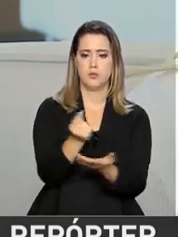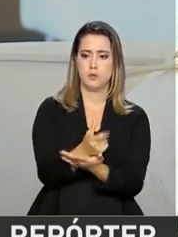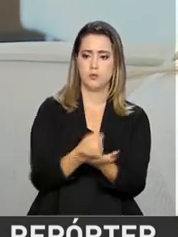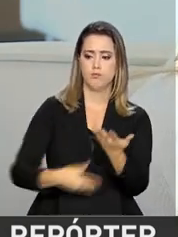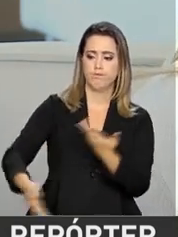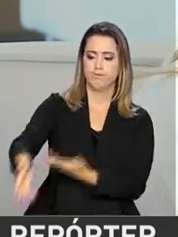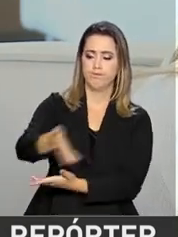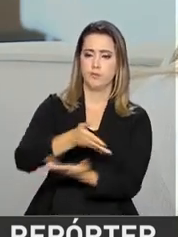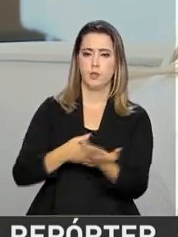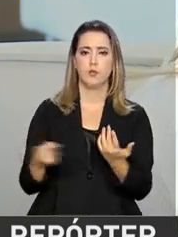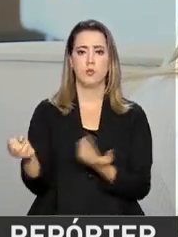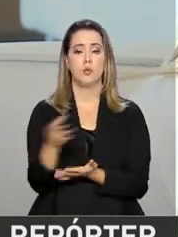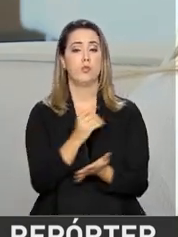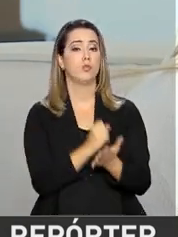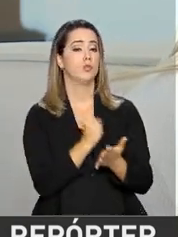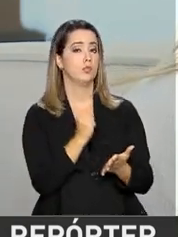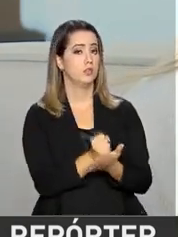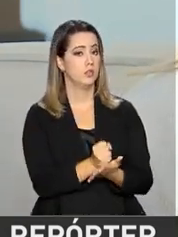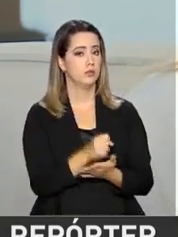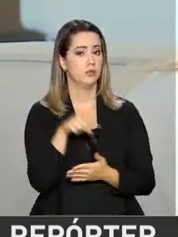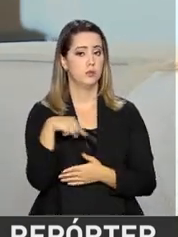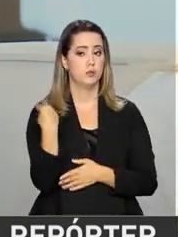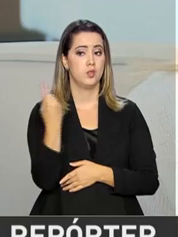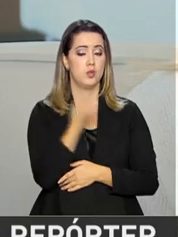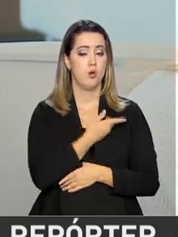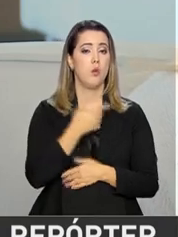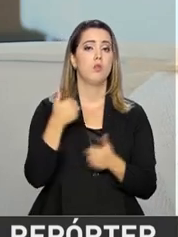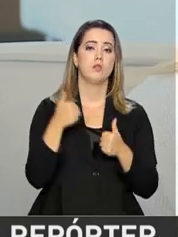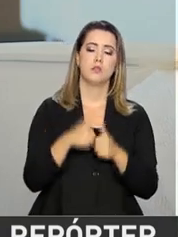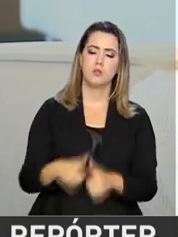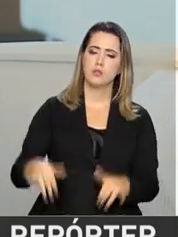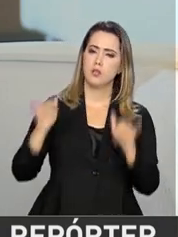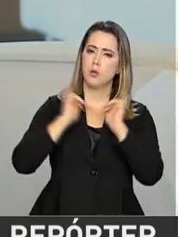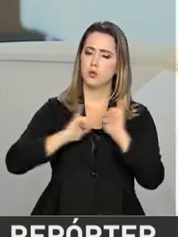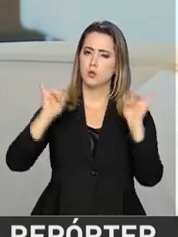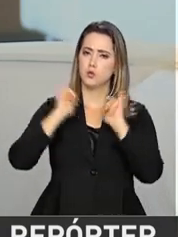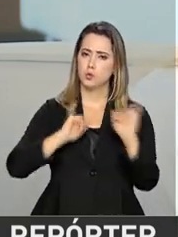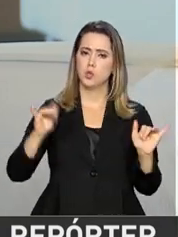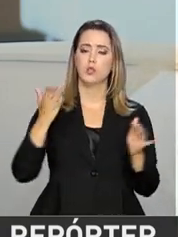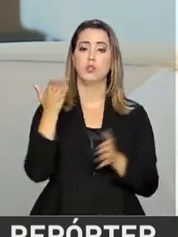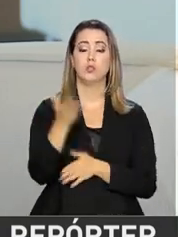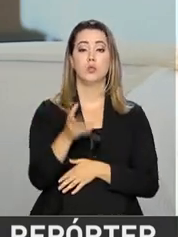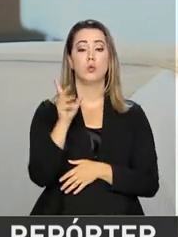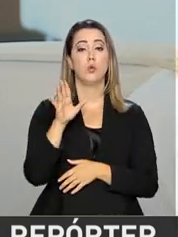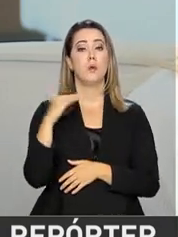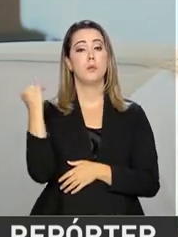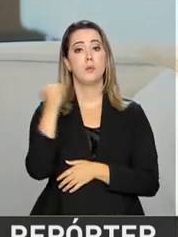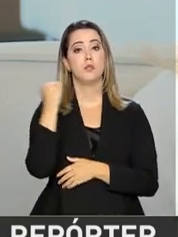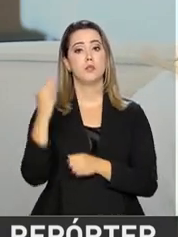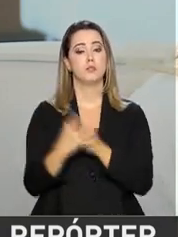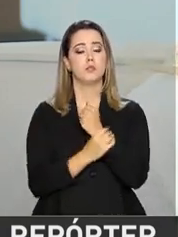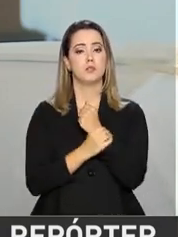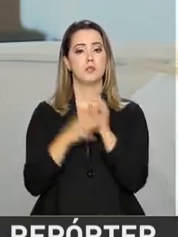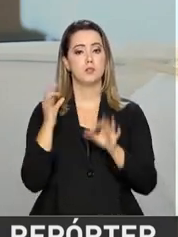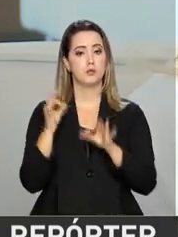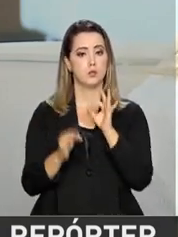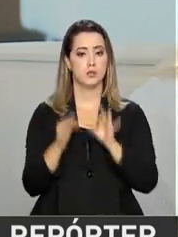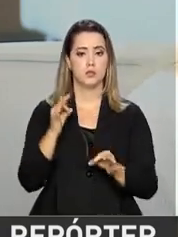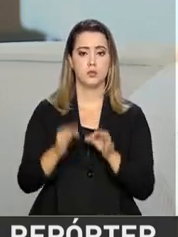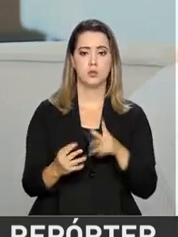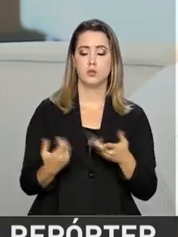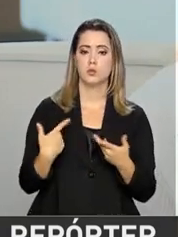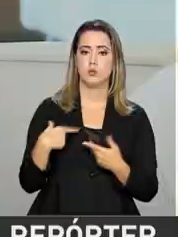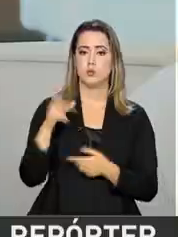nova forma de contratação. E nós estamos divulgando a importância da segurança jurídica para